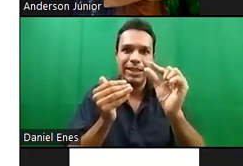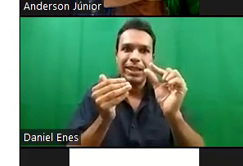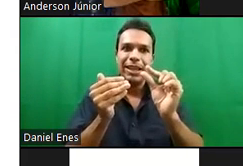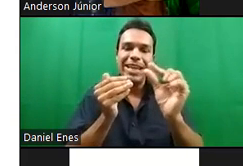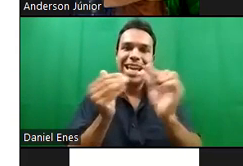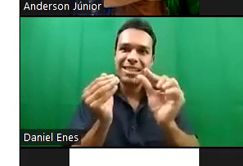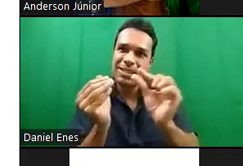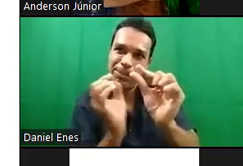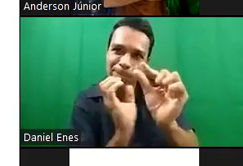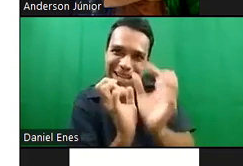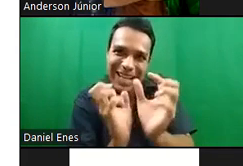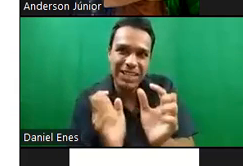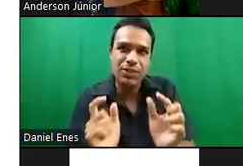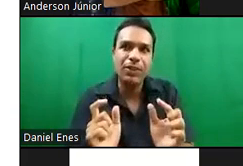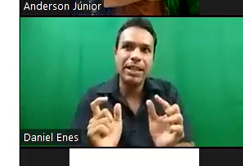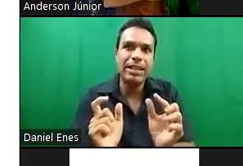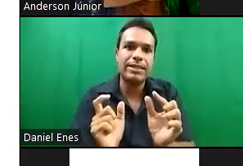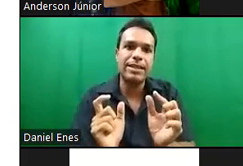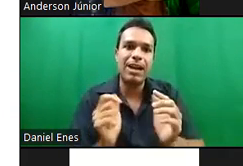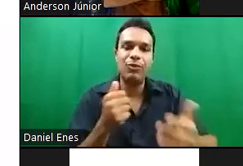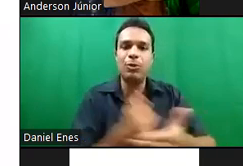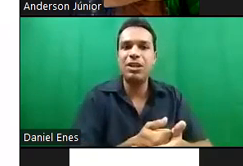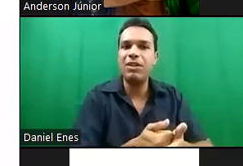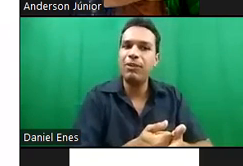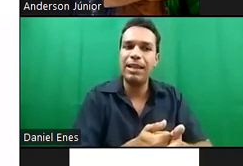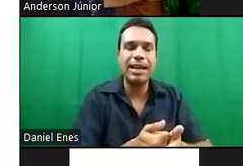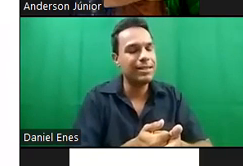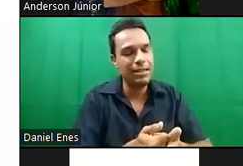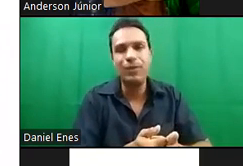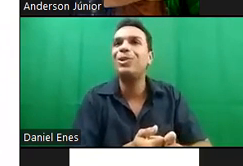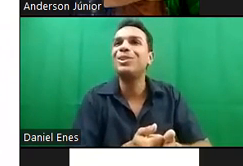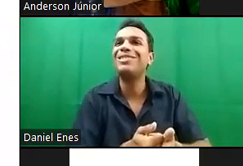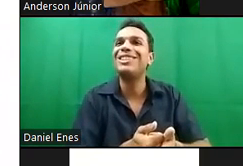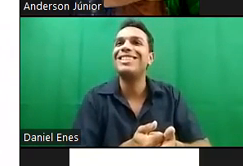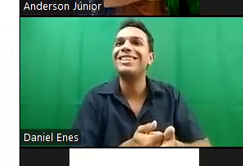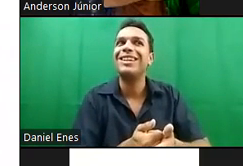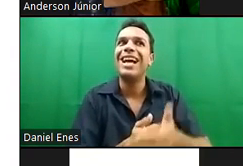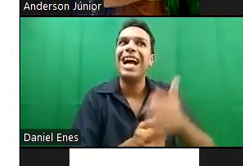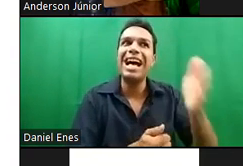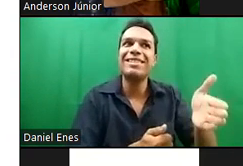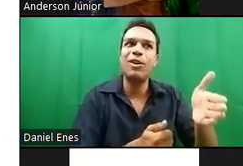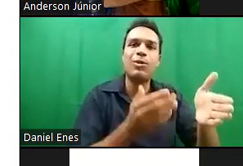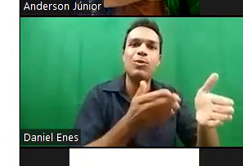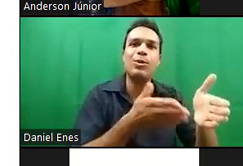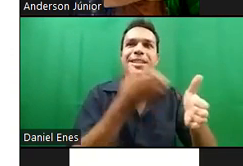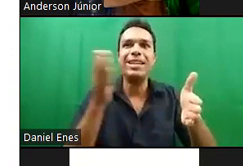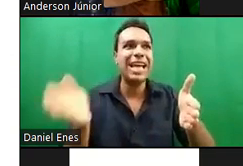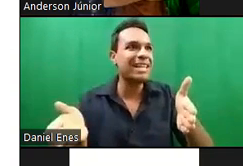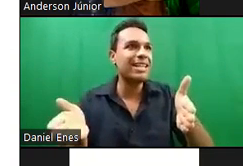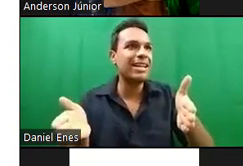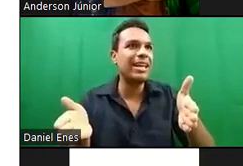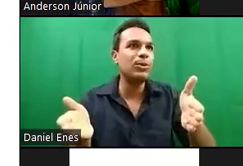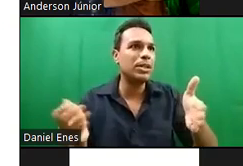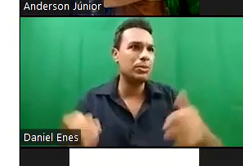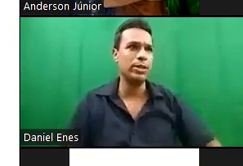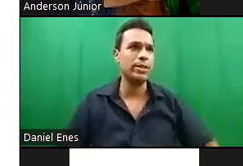pequena. E essa pequena diferença, a fonologia vai falar, significa outra coisa. Asa é uma coisa e